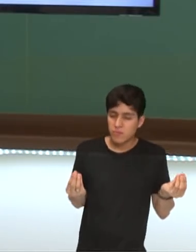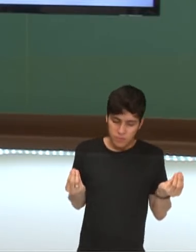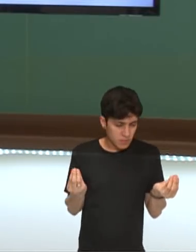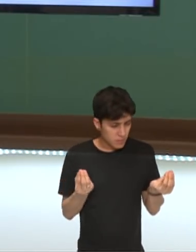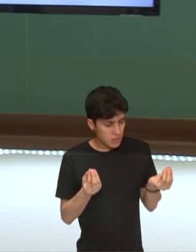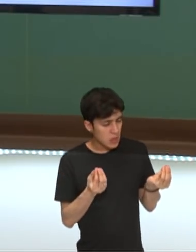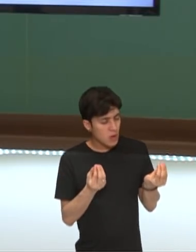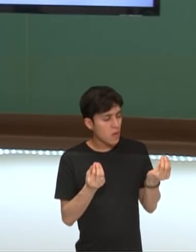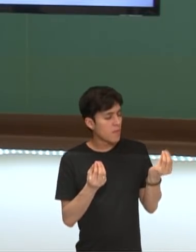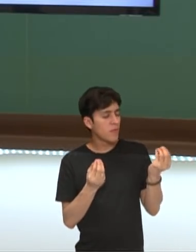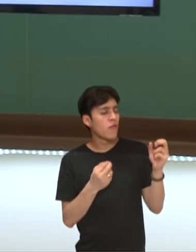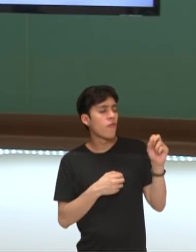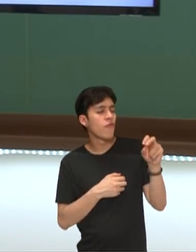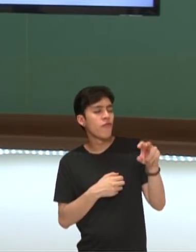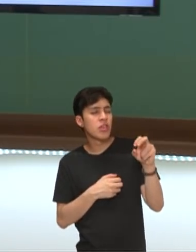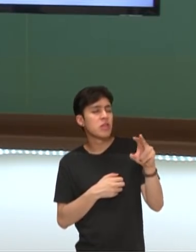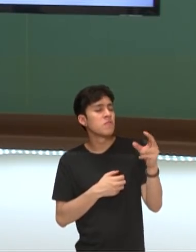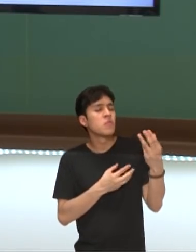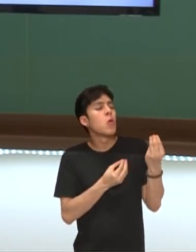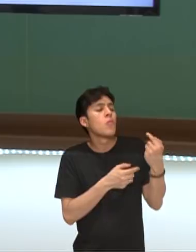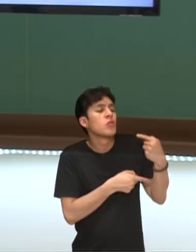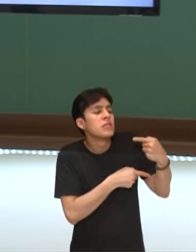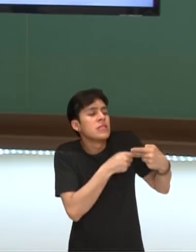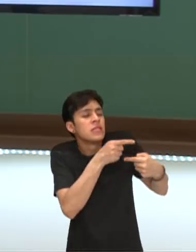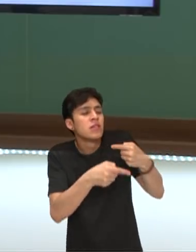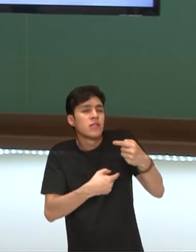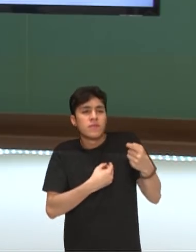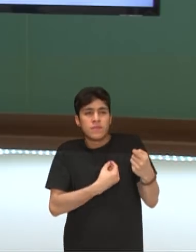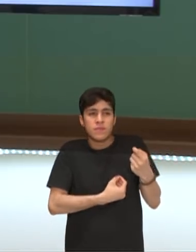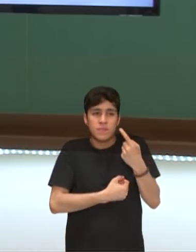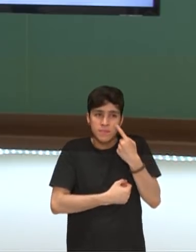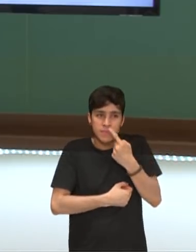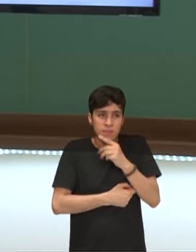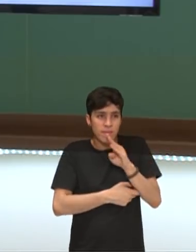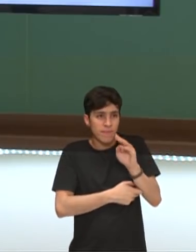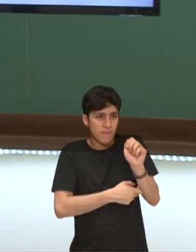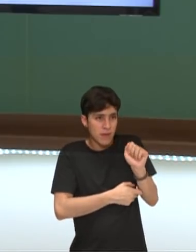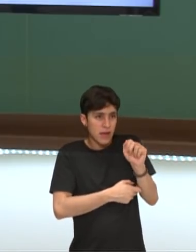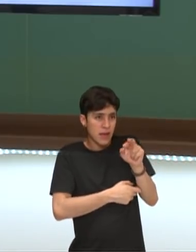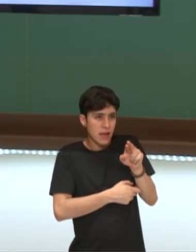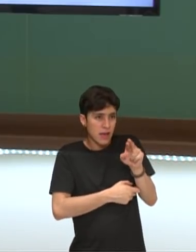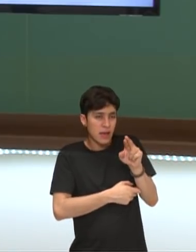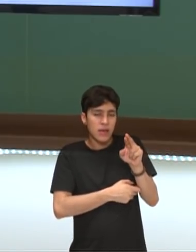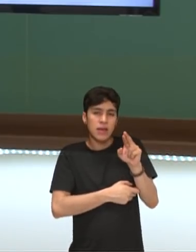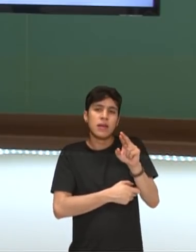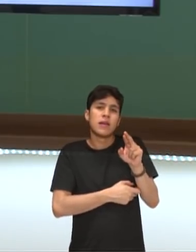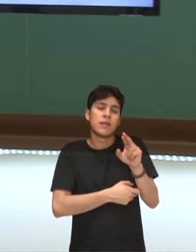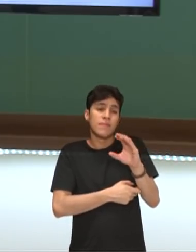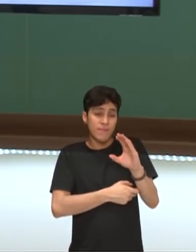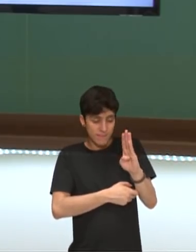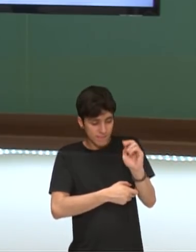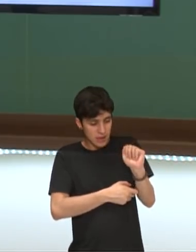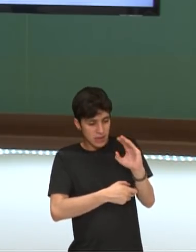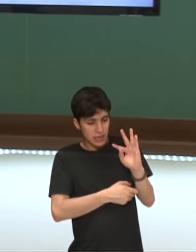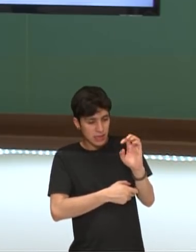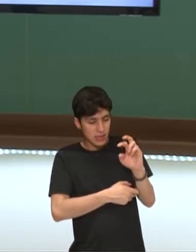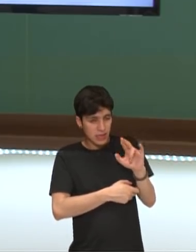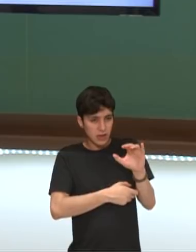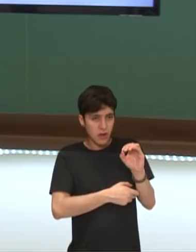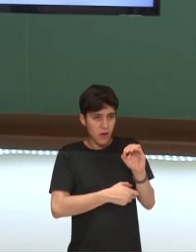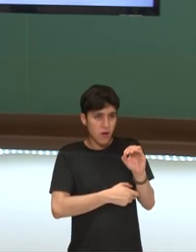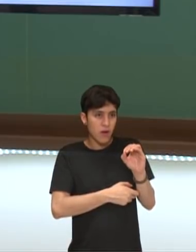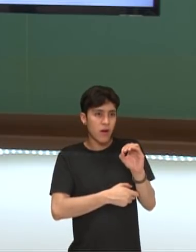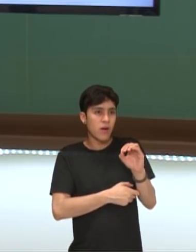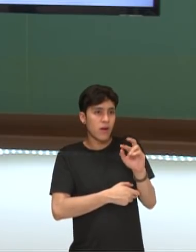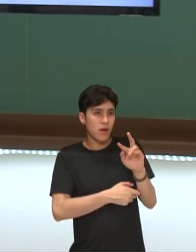vírus modelo. Então, novamente, eu trouxe o bacteriófago, porque é a partir dele que nós vamos entender o ciclo reprodutivo ou o ciclo de